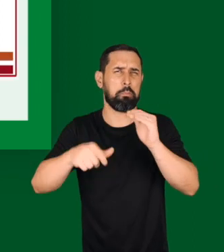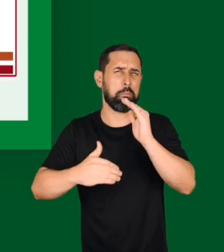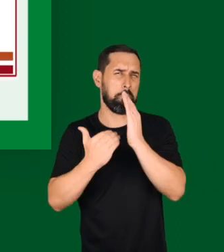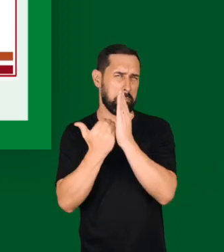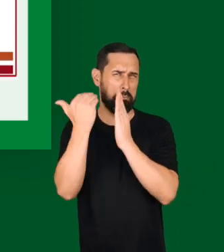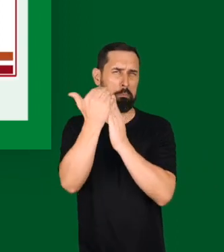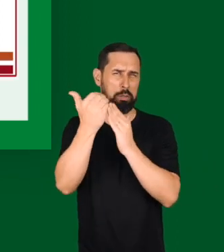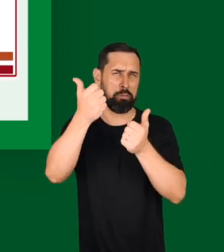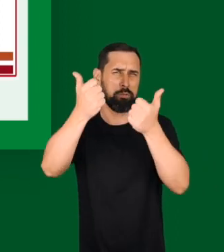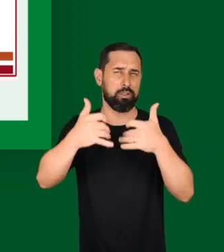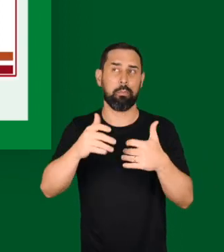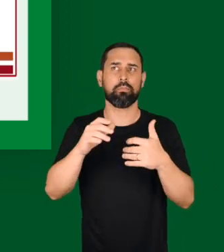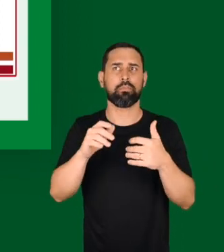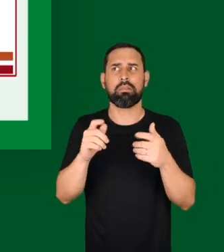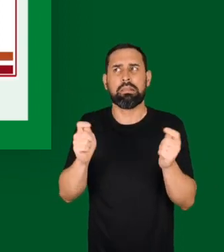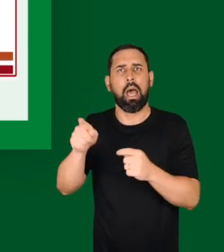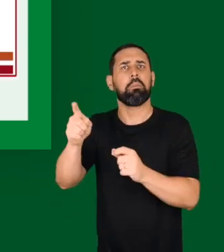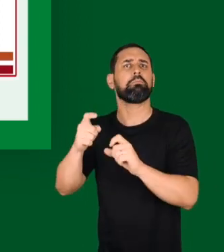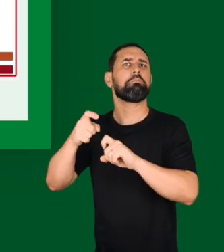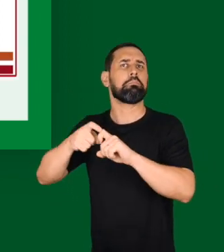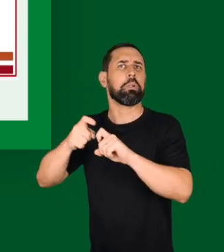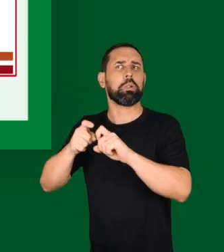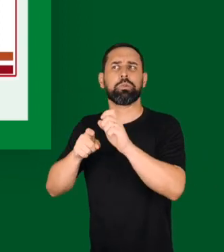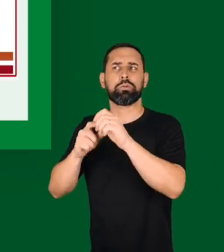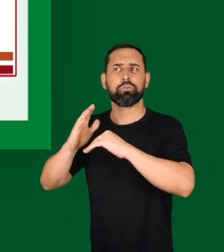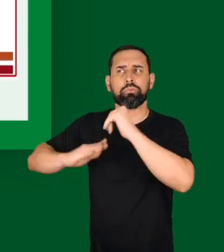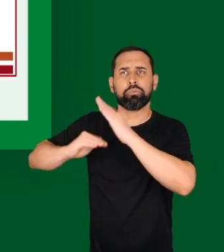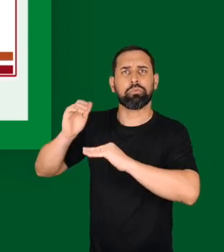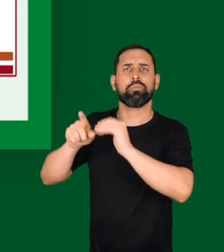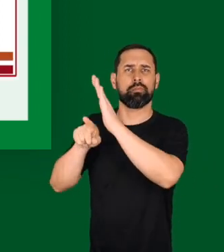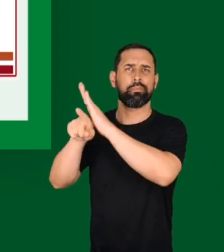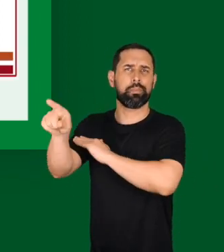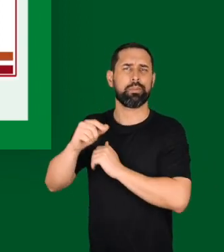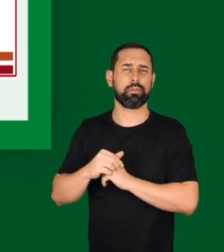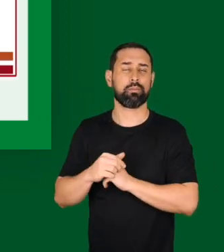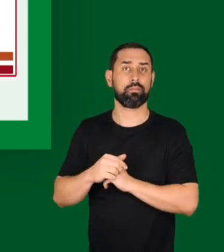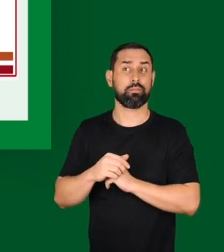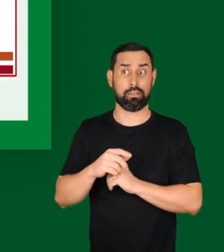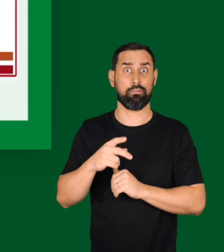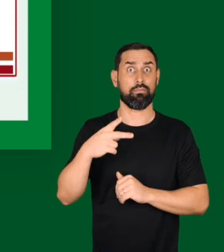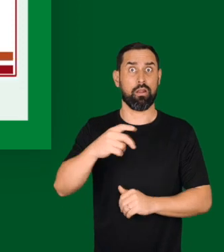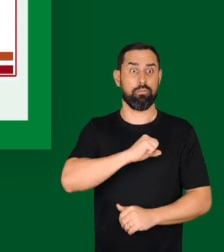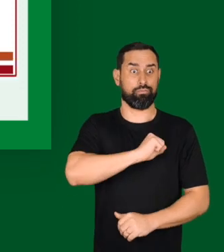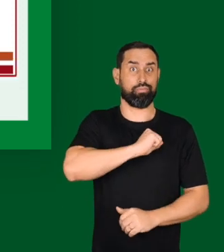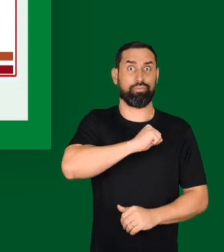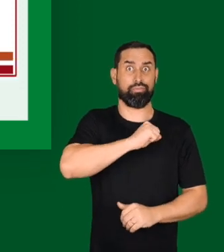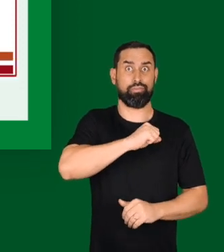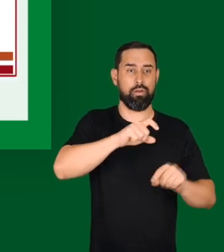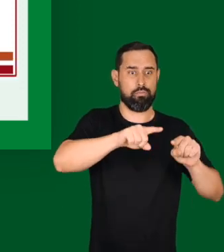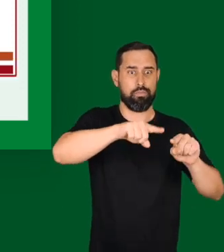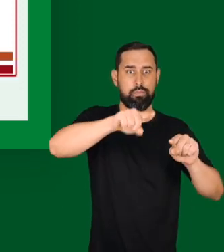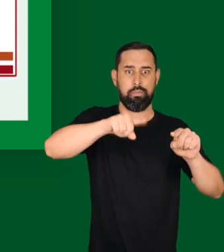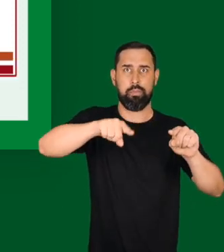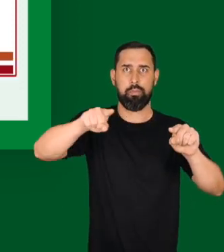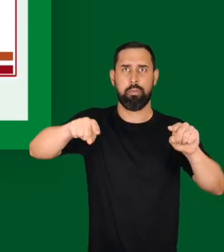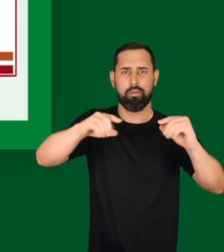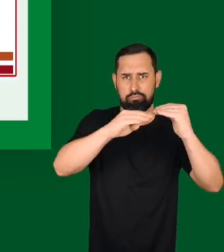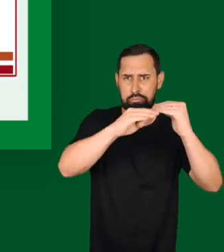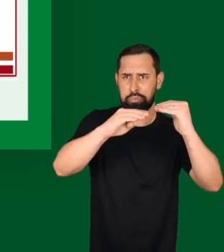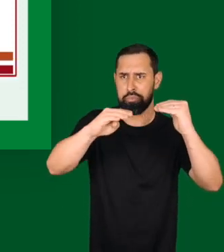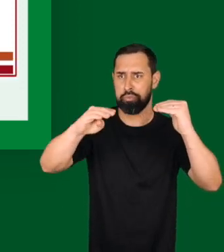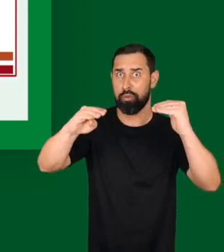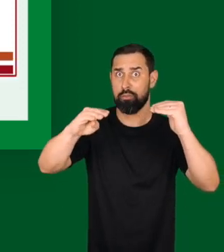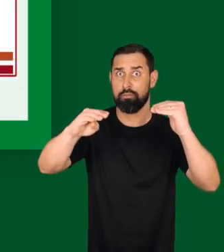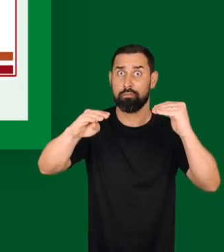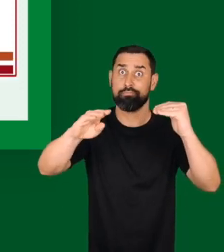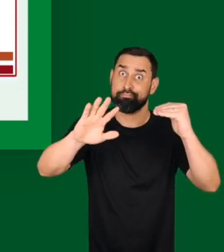cardia ventricular com pulso estável, a gente vai ver daqui a pouco, a gente pode consultar o especialista. Só que às vezes a taquicardia